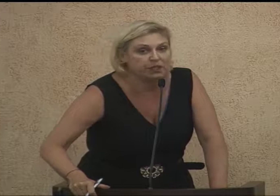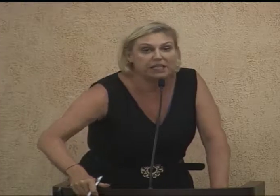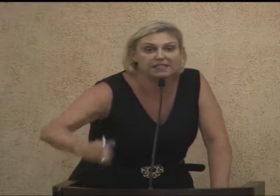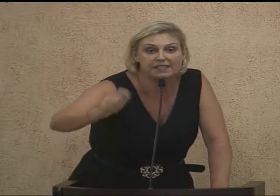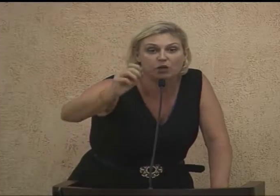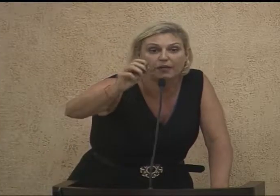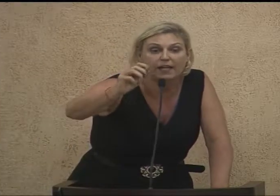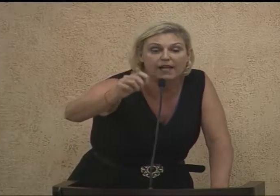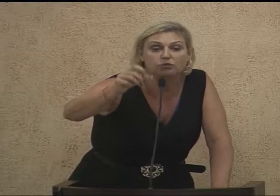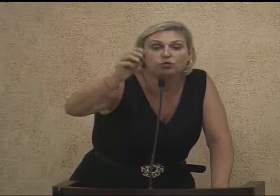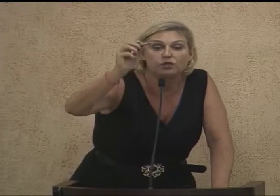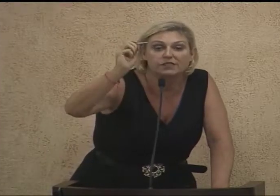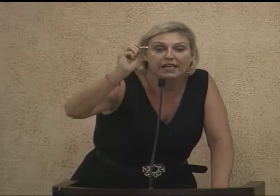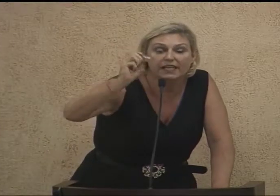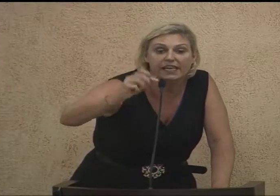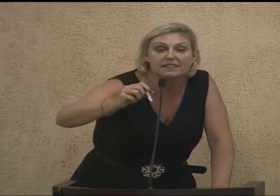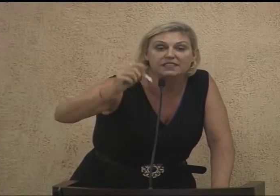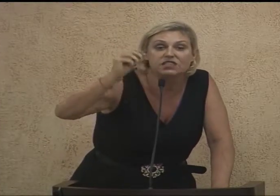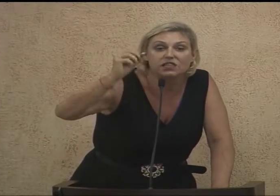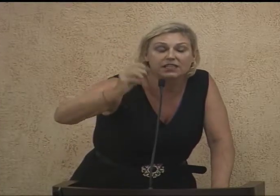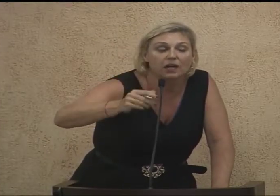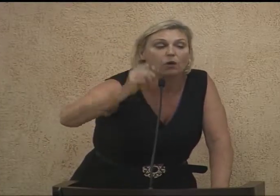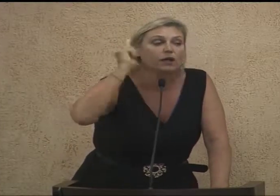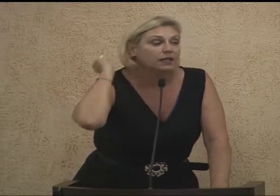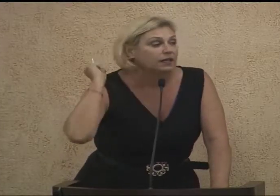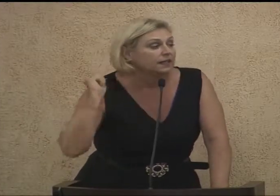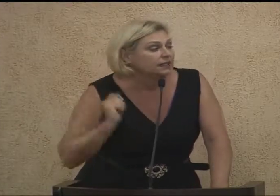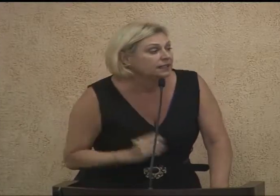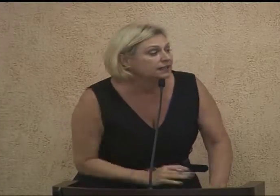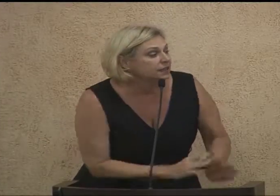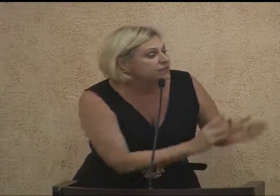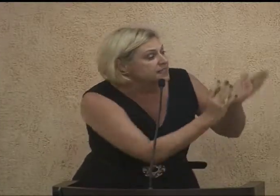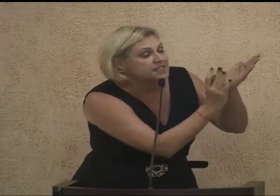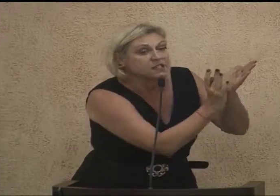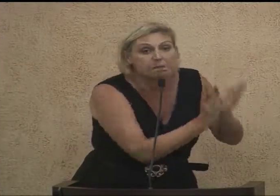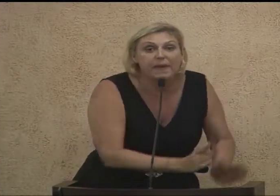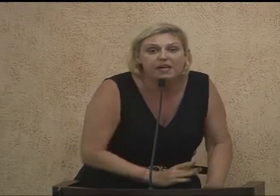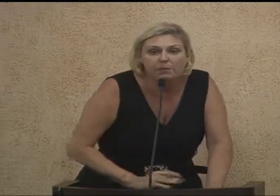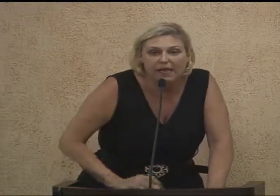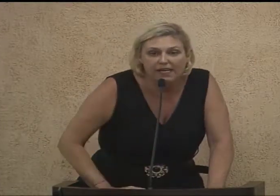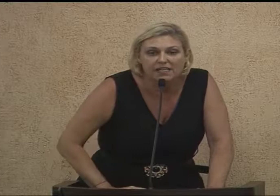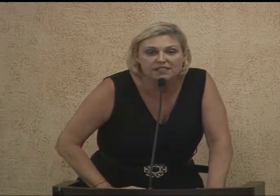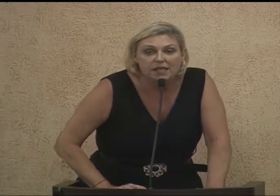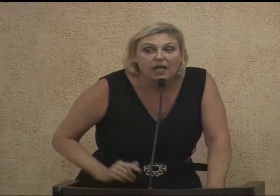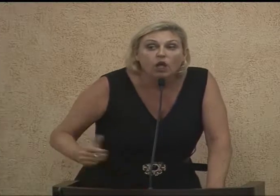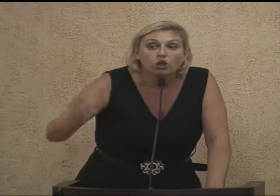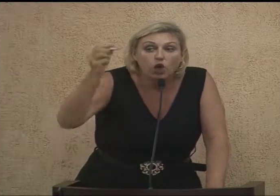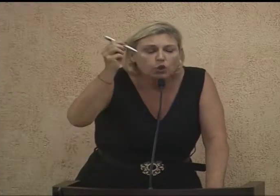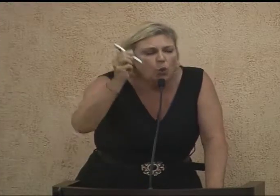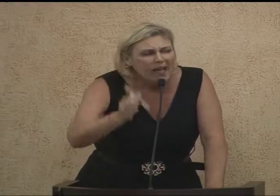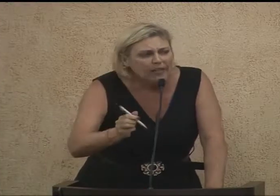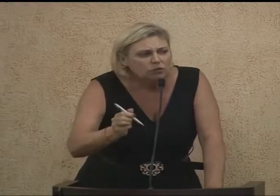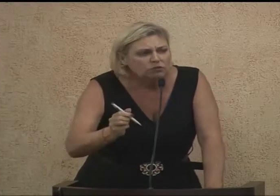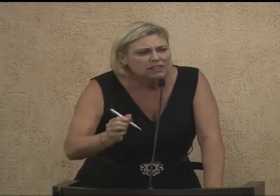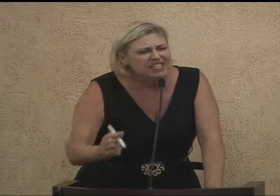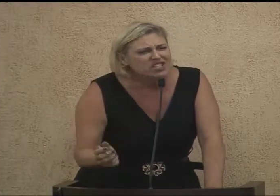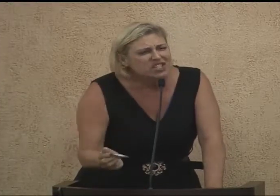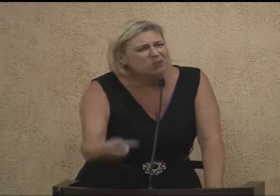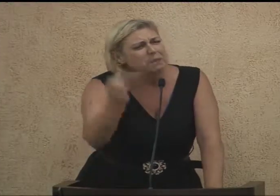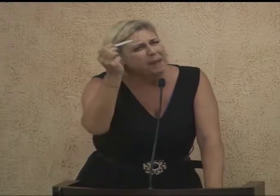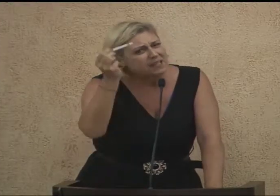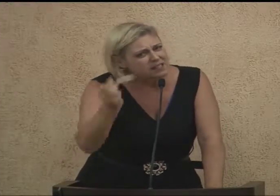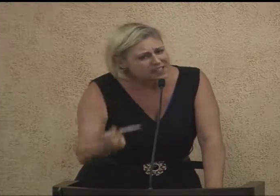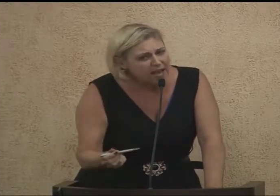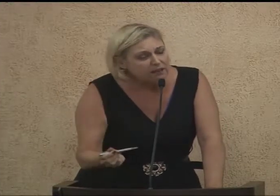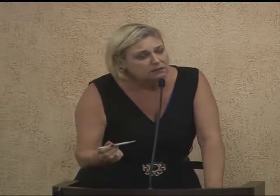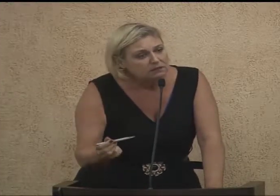fiz, porque antes era obrigado todos aqueles que tinham deficiências permanentes, todo ano eles tinham